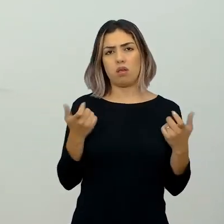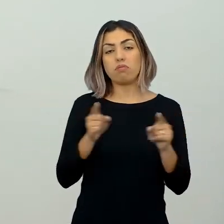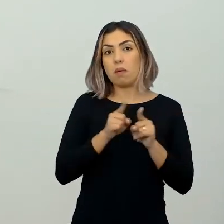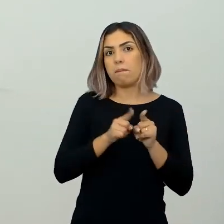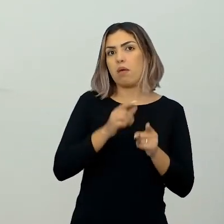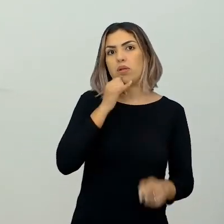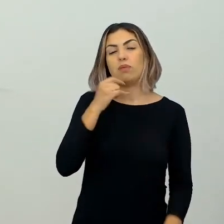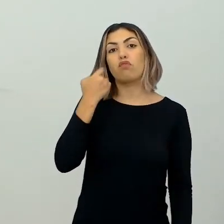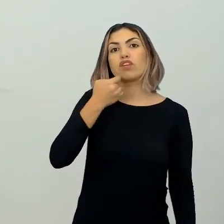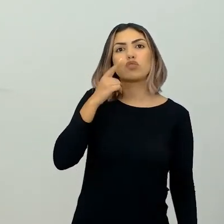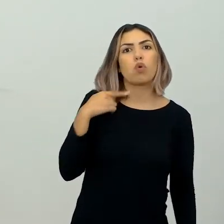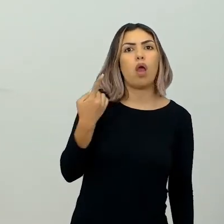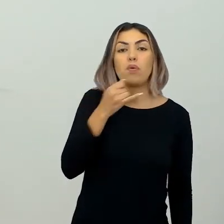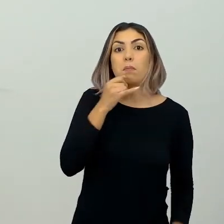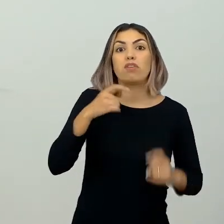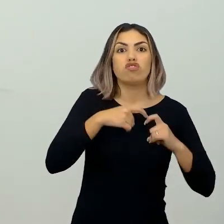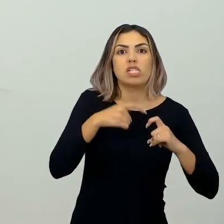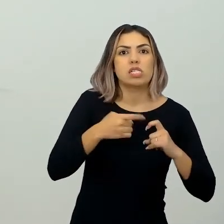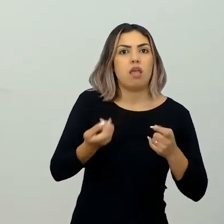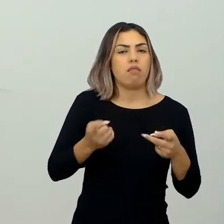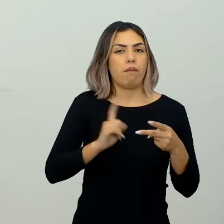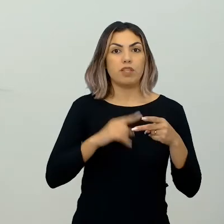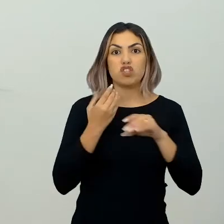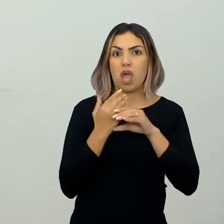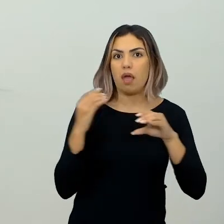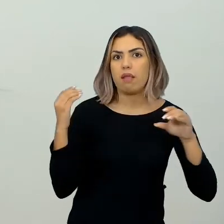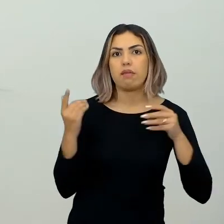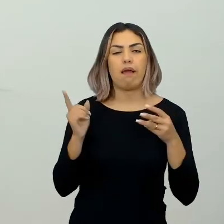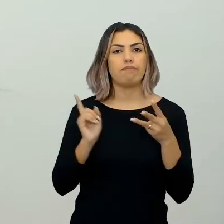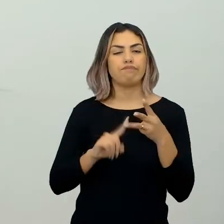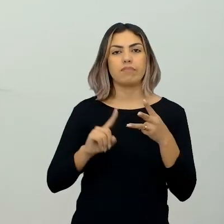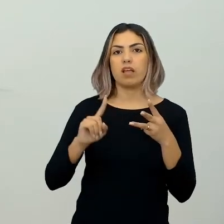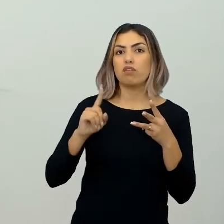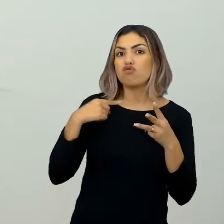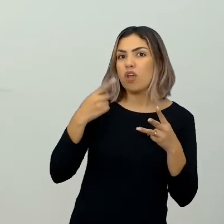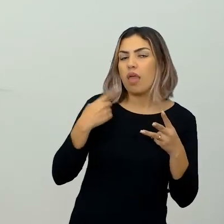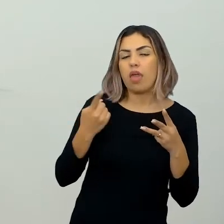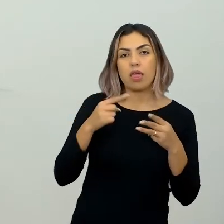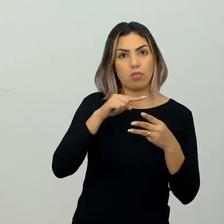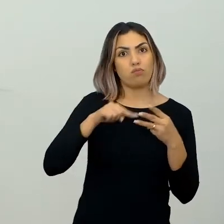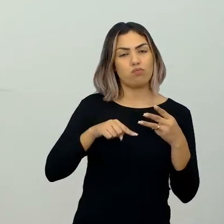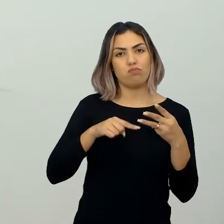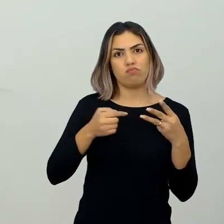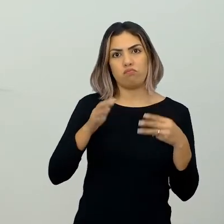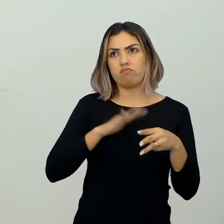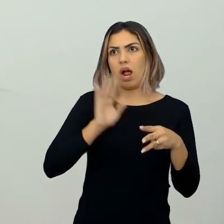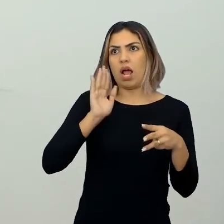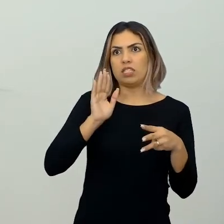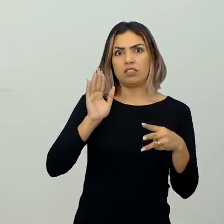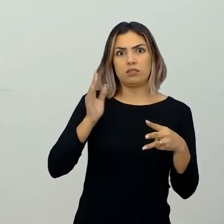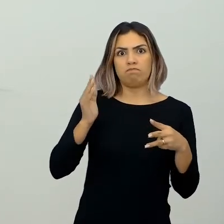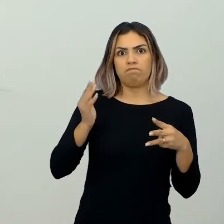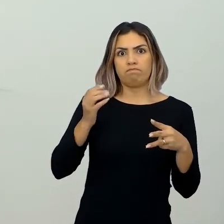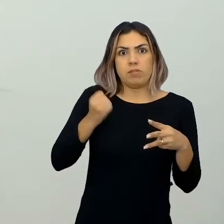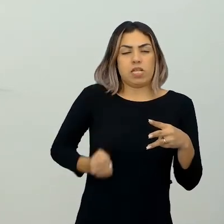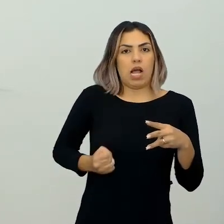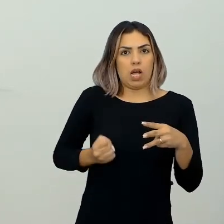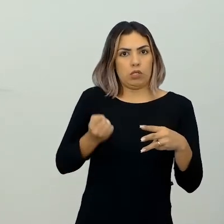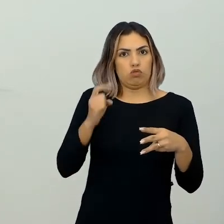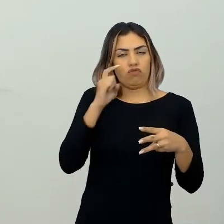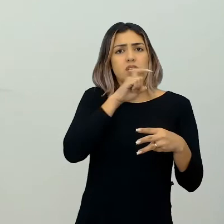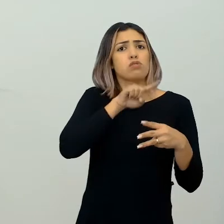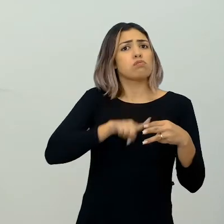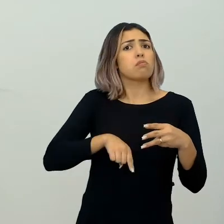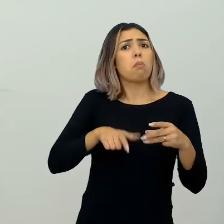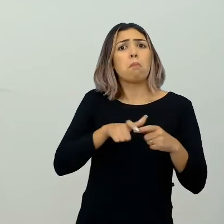como, por exemplo, medicina, engenharia, direito. Havia sempre muito mais estudantes brancos do que estudantes negros,